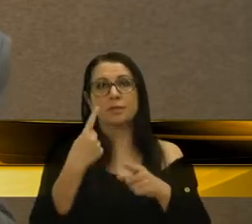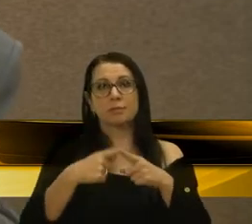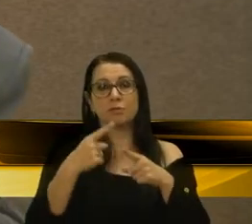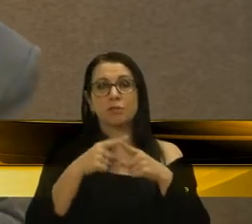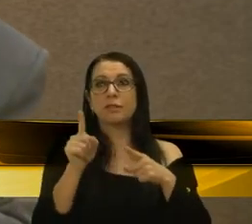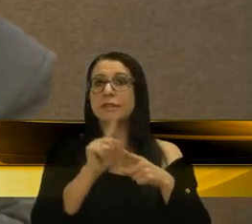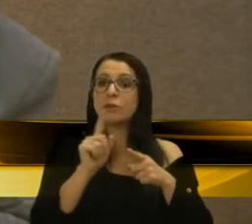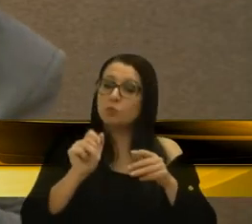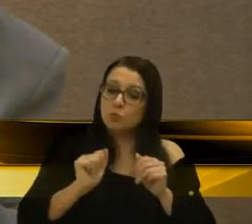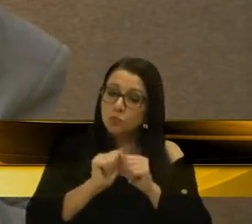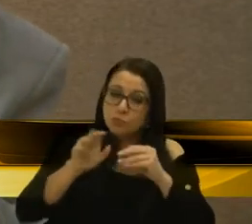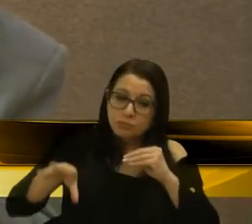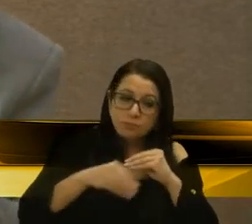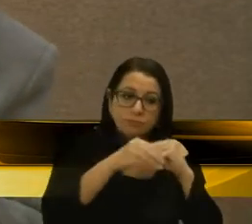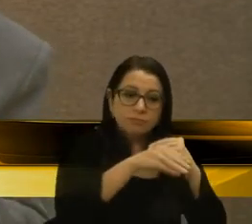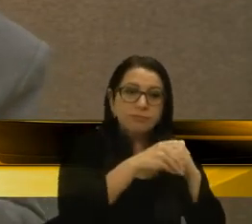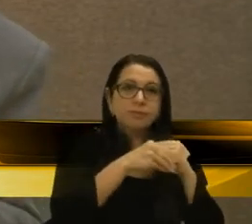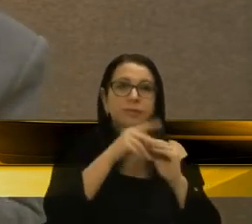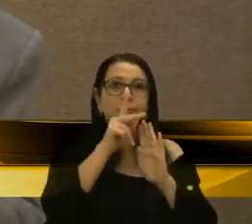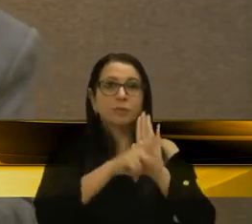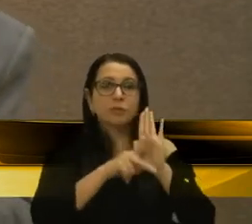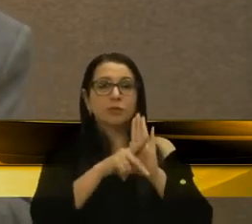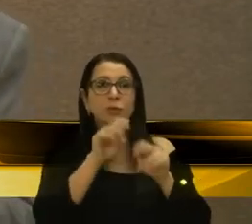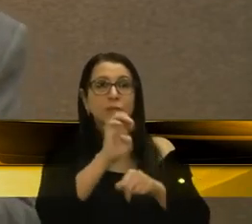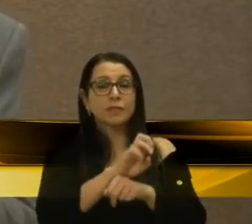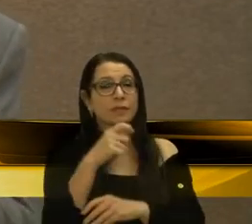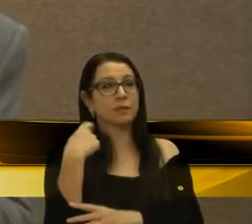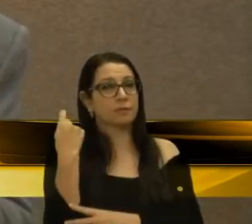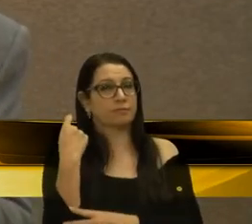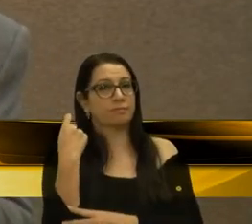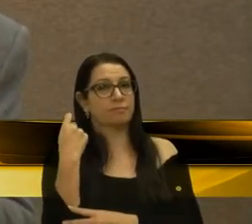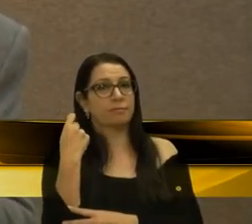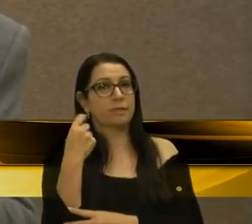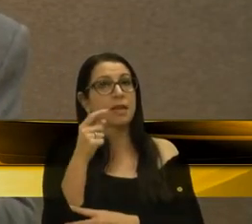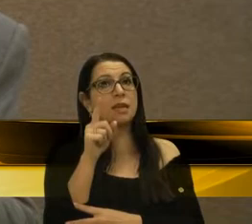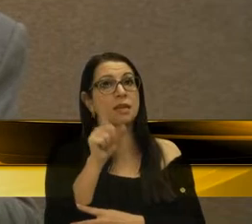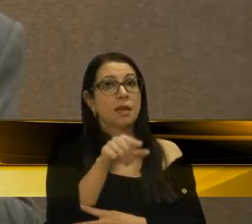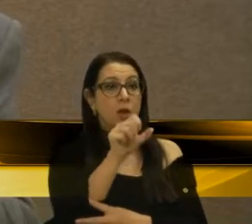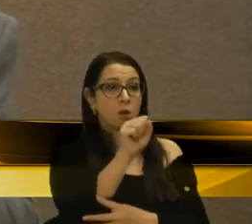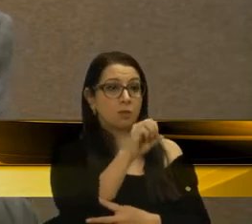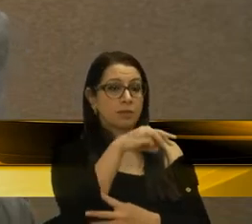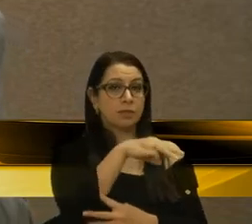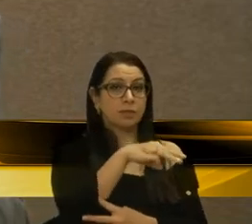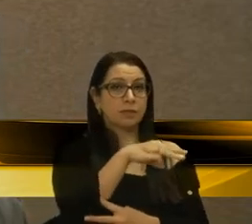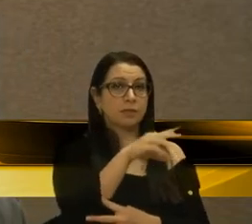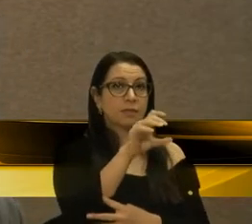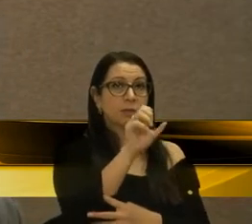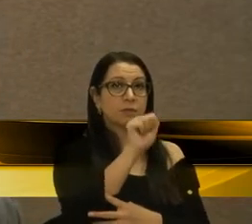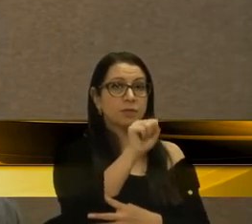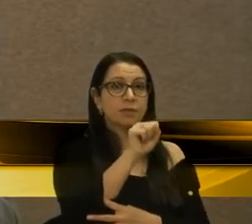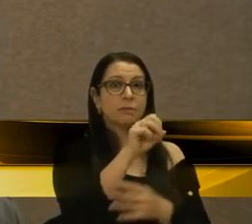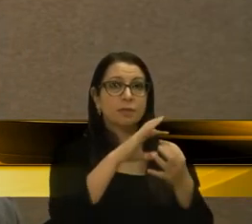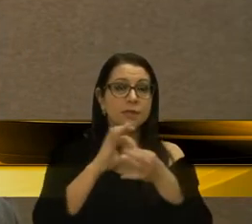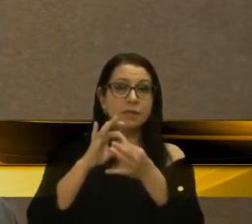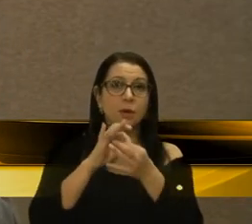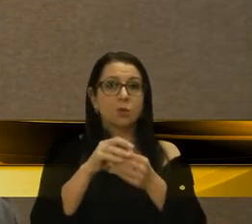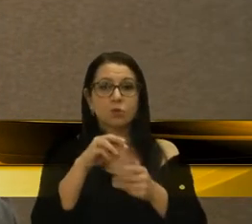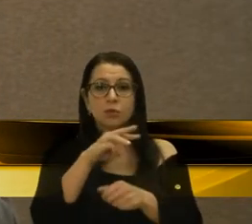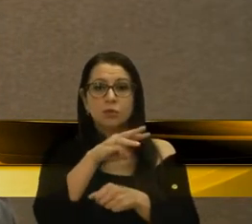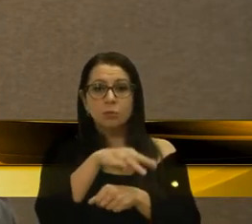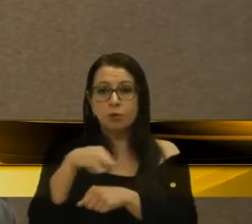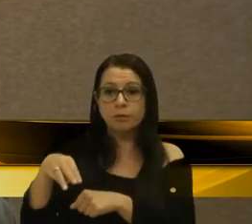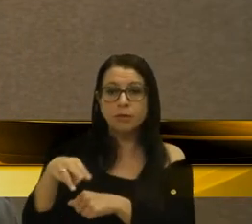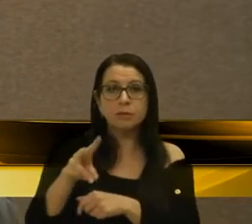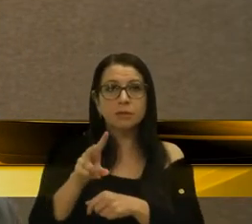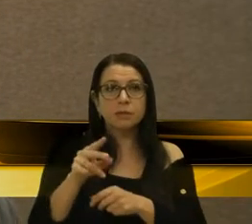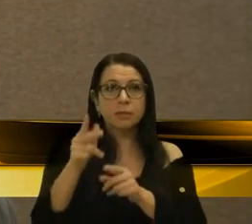por que não se juntar ao projeto do Estado do Rio Grande do Sul, que é o SIM, Sistema Integrado de Monitoramento, e colocar essas